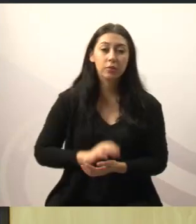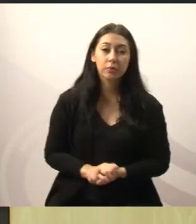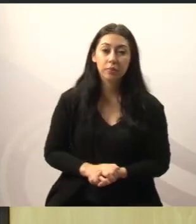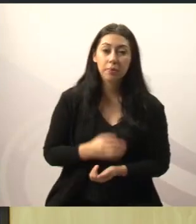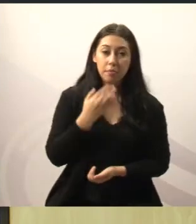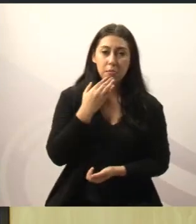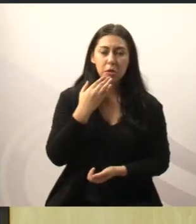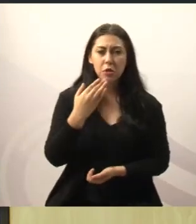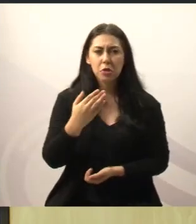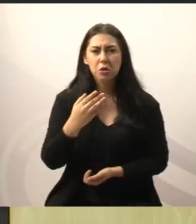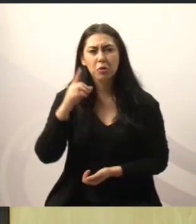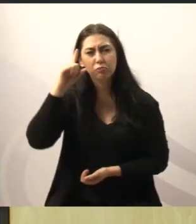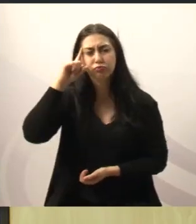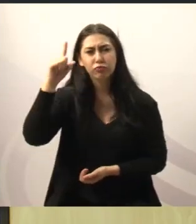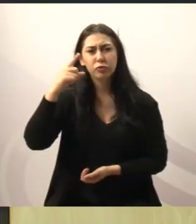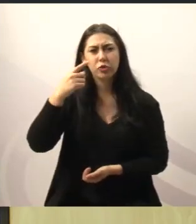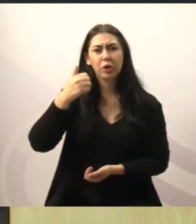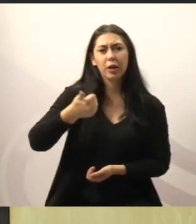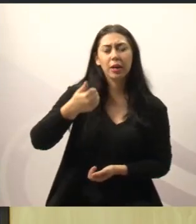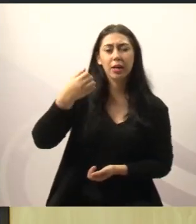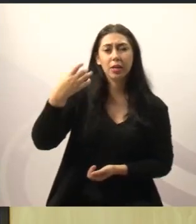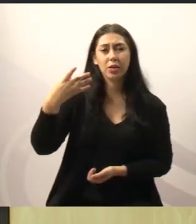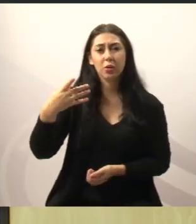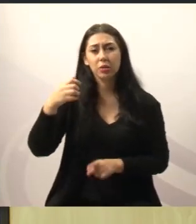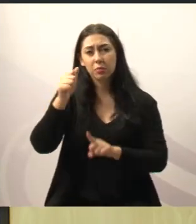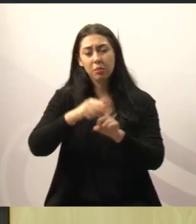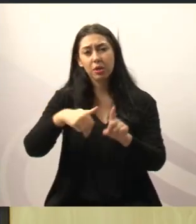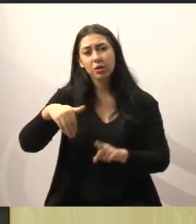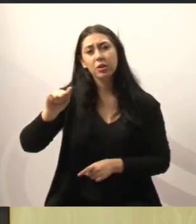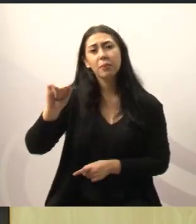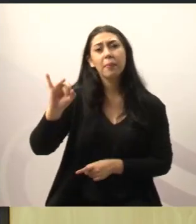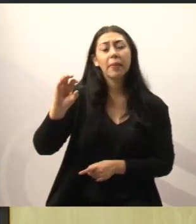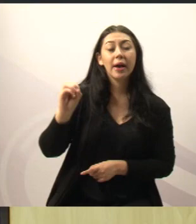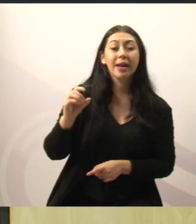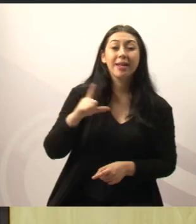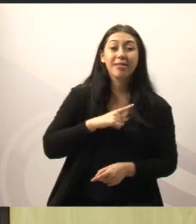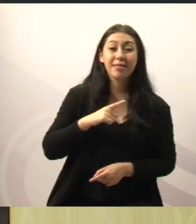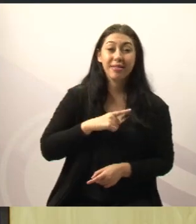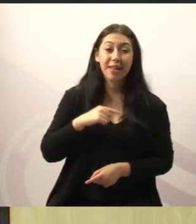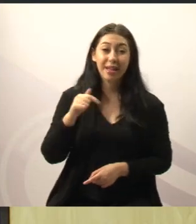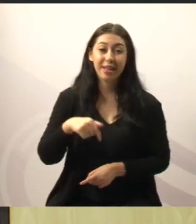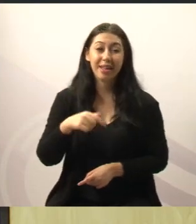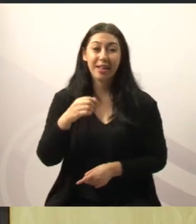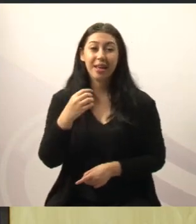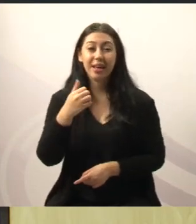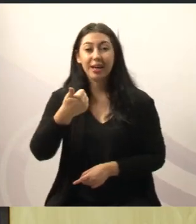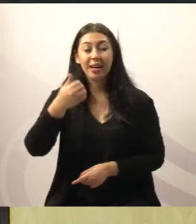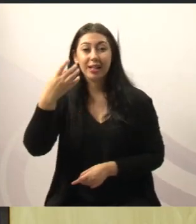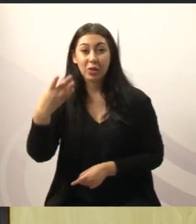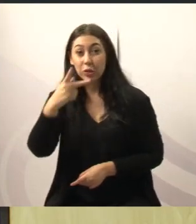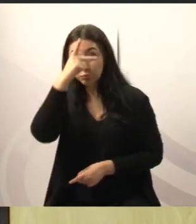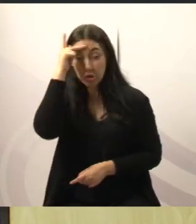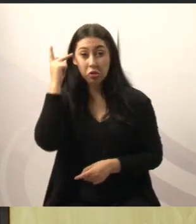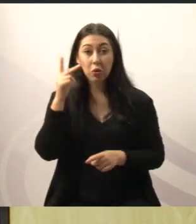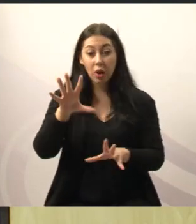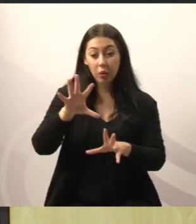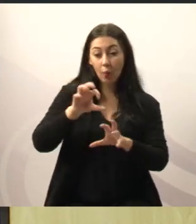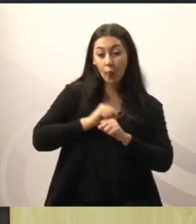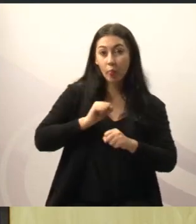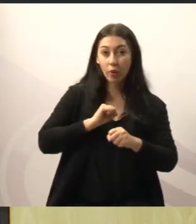14 de maio, informando que no município há 88 casos confirmados e 8 óbitos de coronavírus,